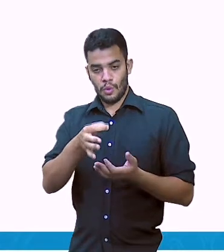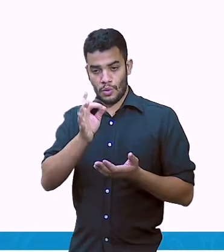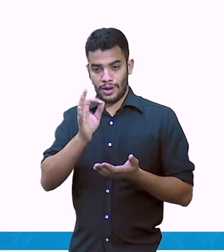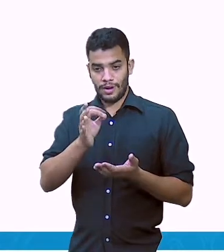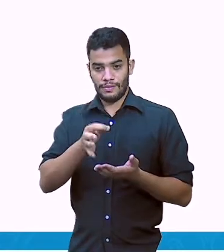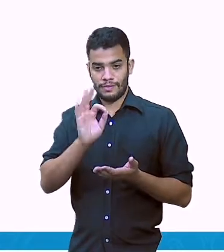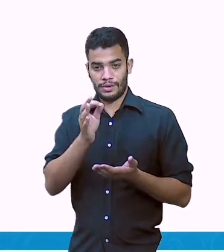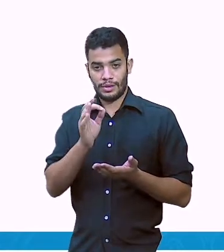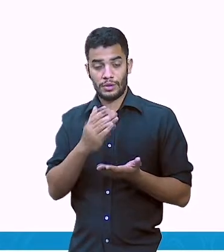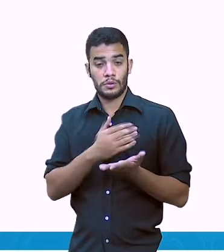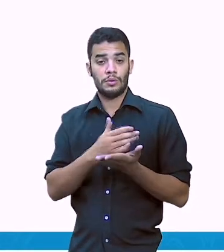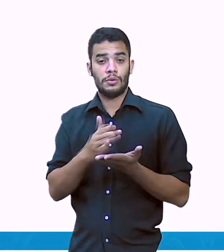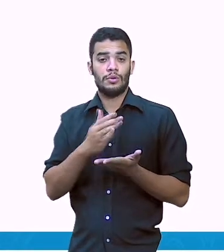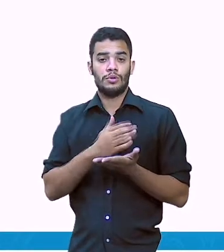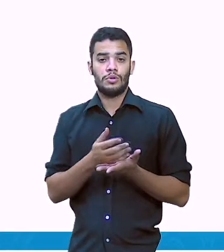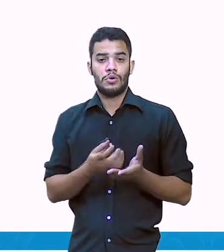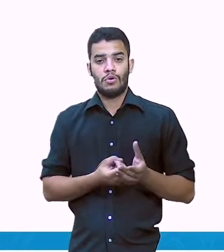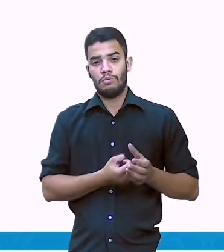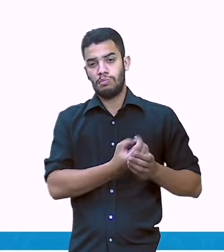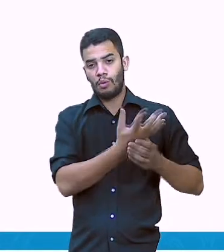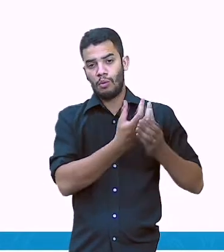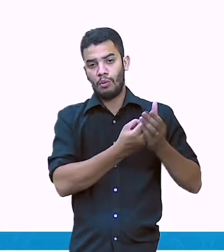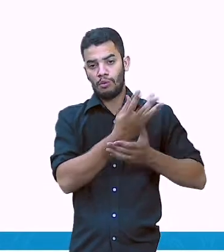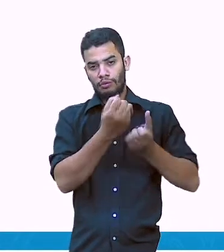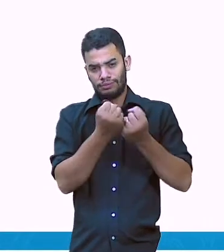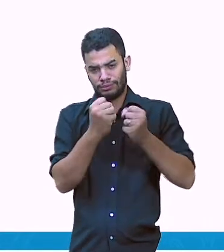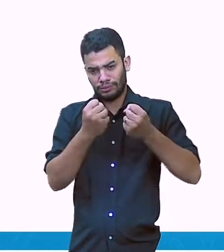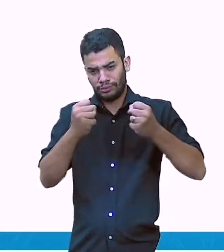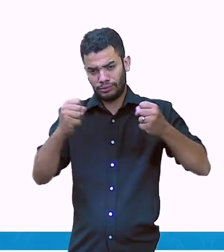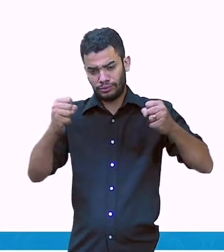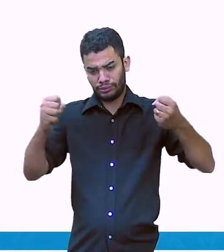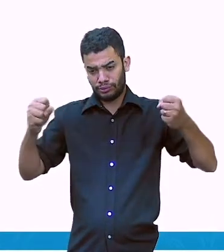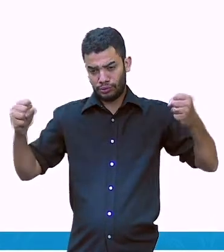atividade cafeeira assumiu importância